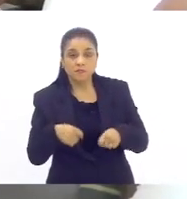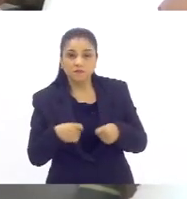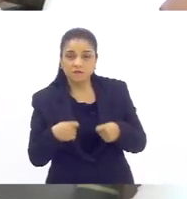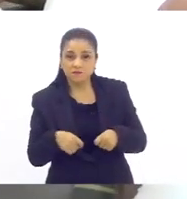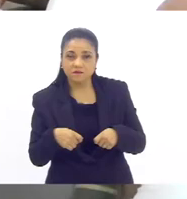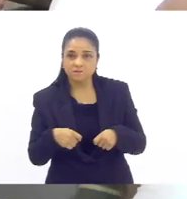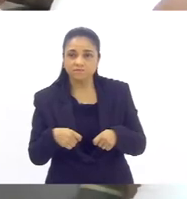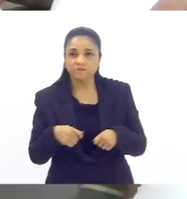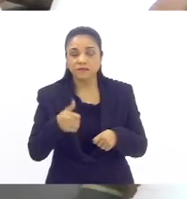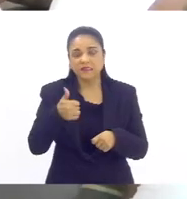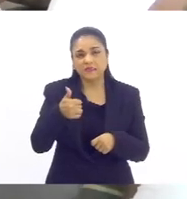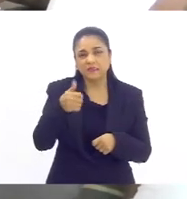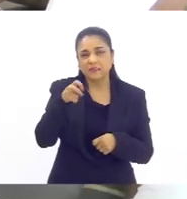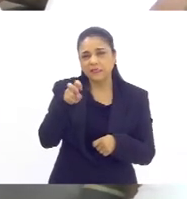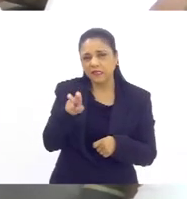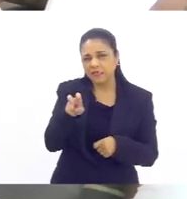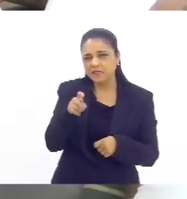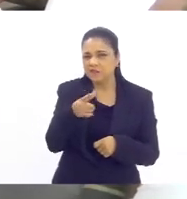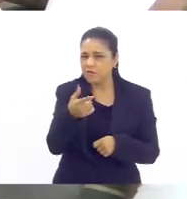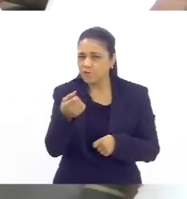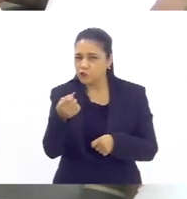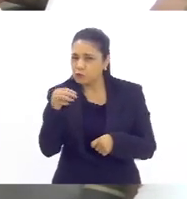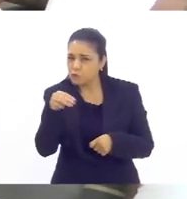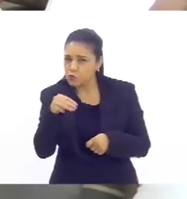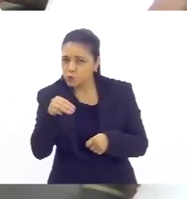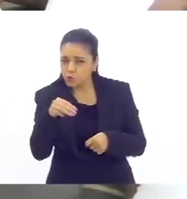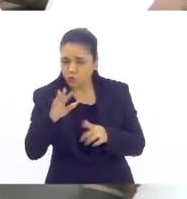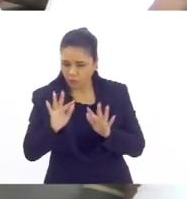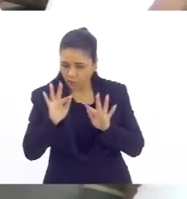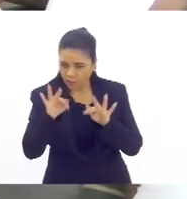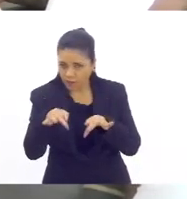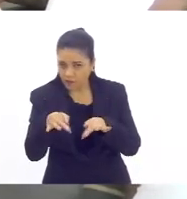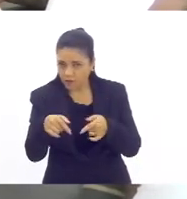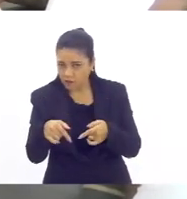uns 15 20 minutos finais para